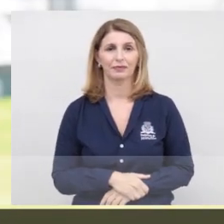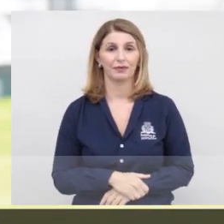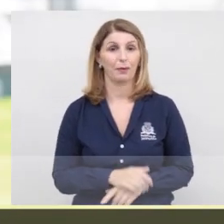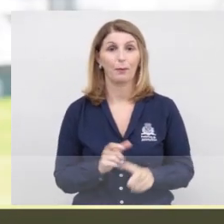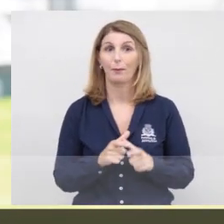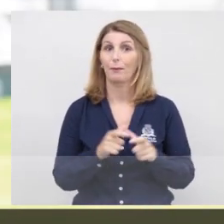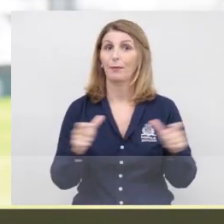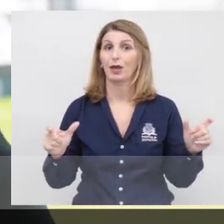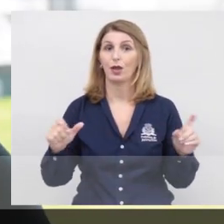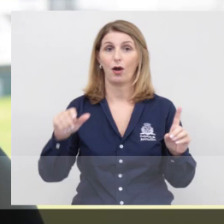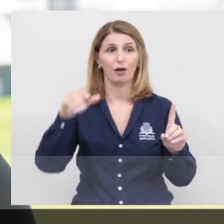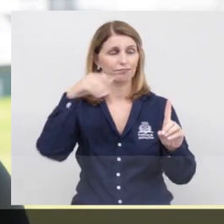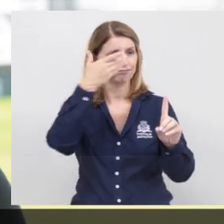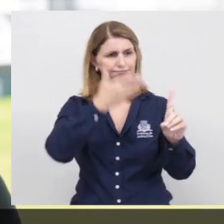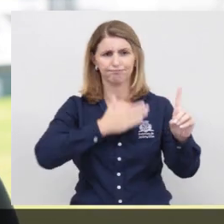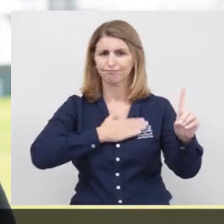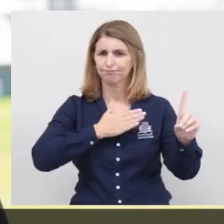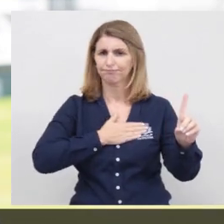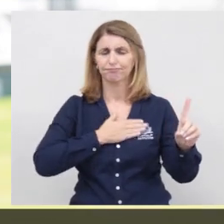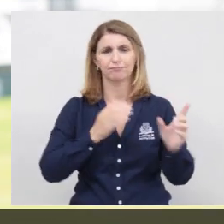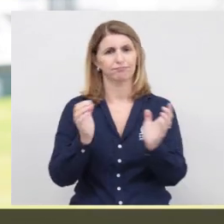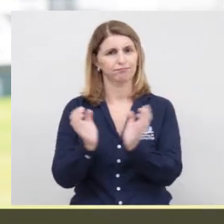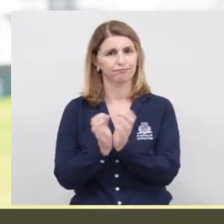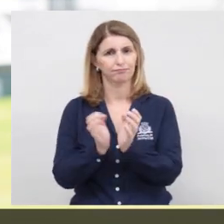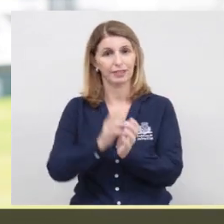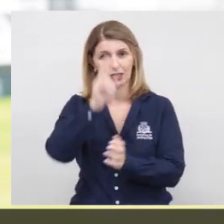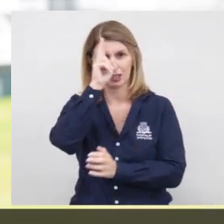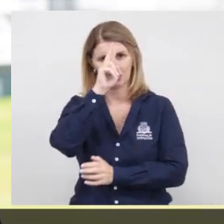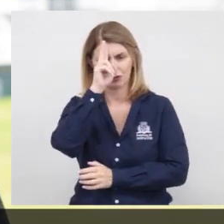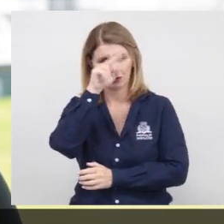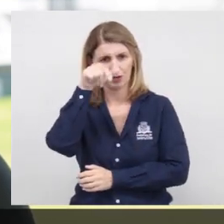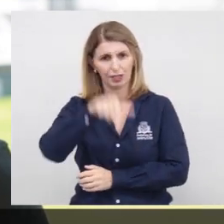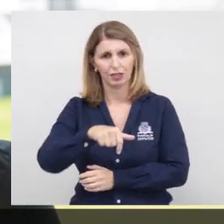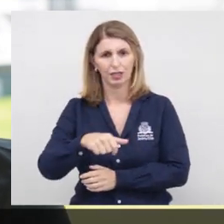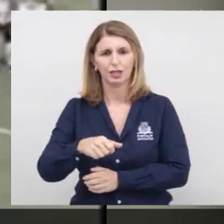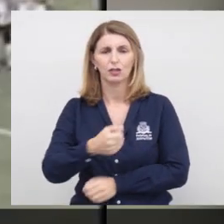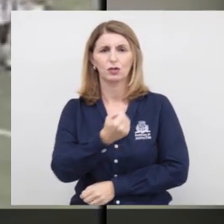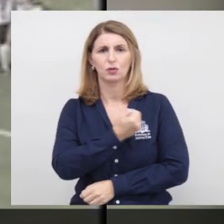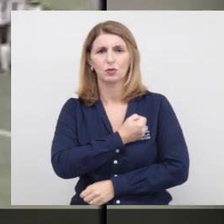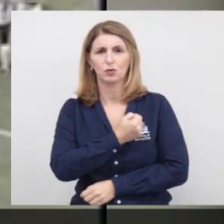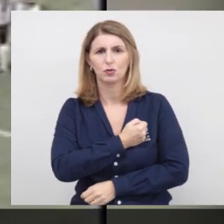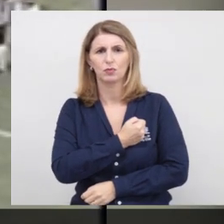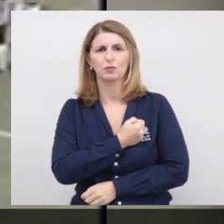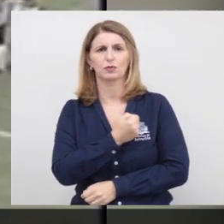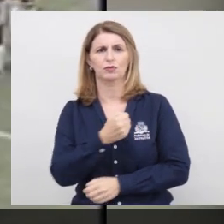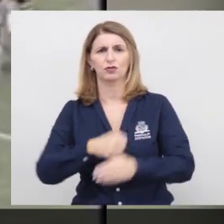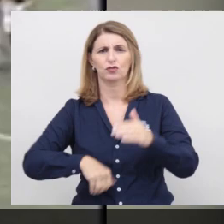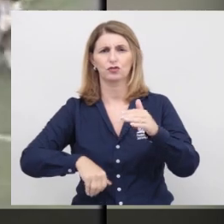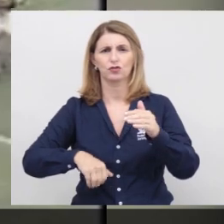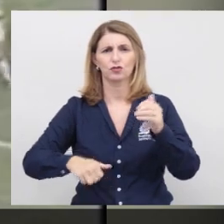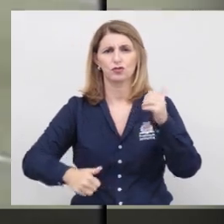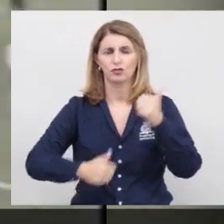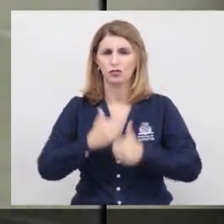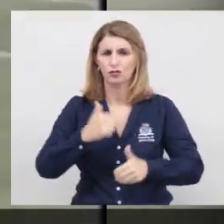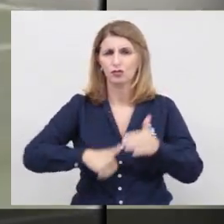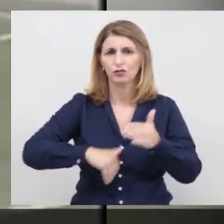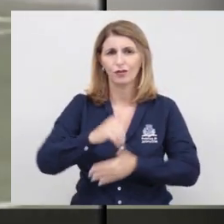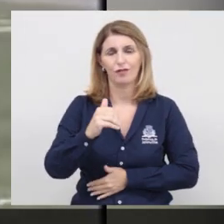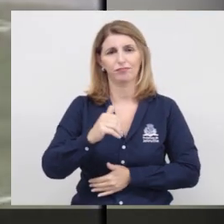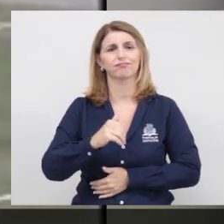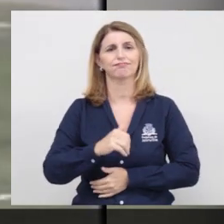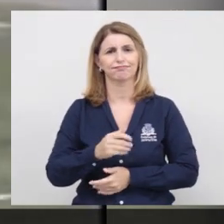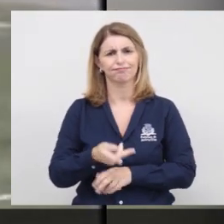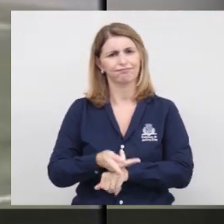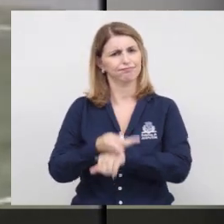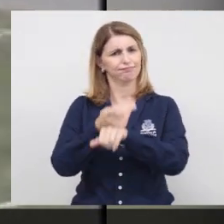tem como como ser diferente é a maior ídolo do clube né pela pela história que ele construiu aqui né o número de jogos que ele fez os gols os títulos né